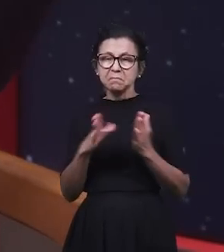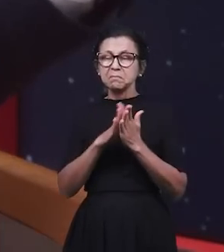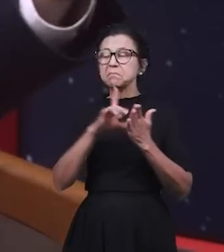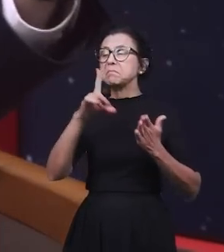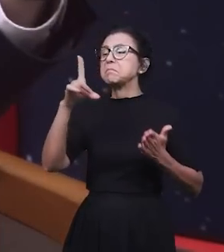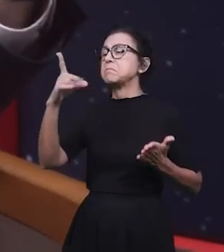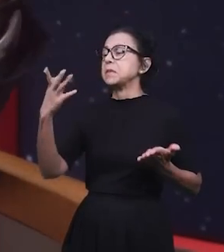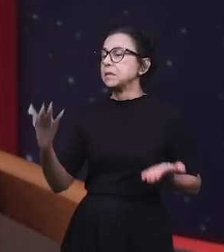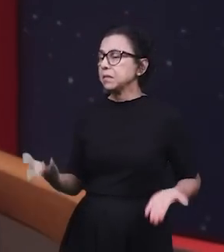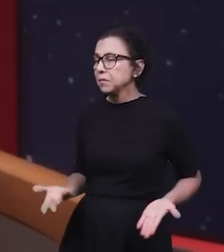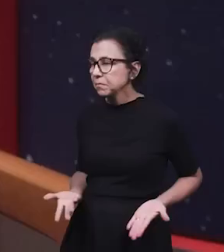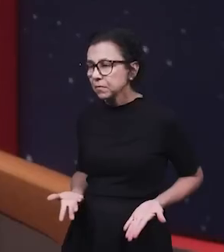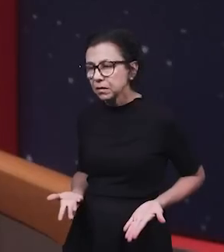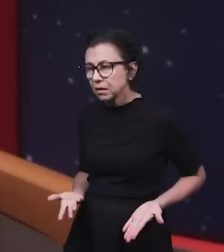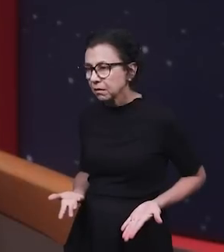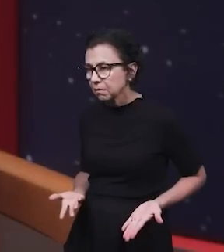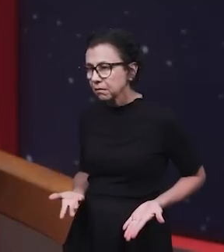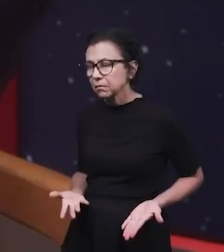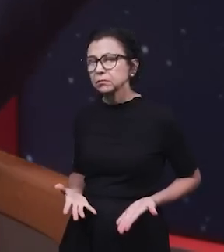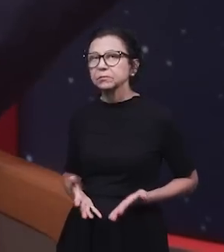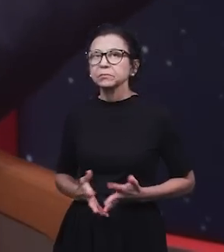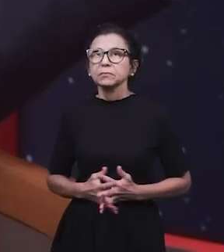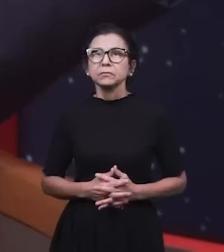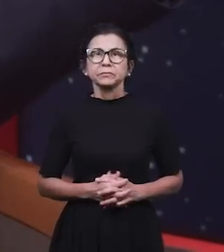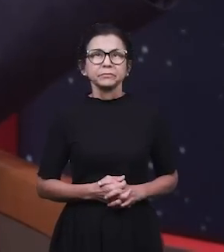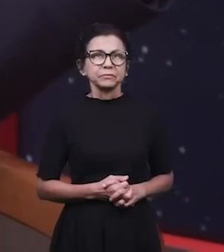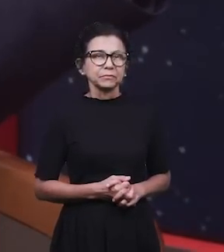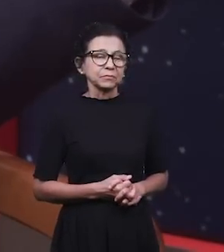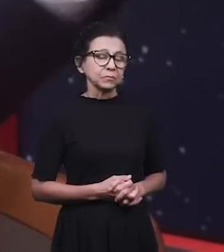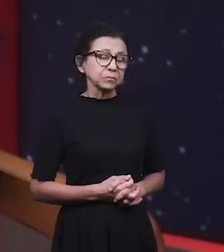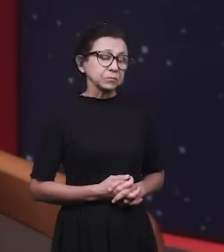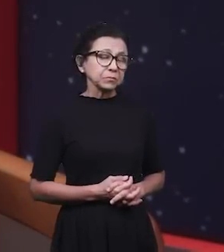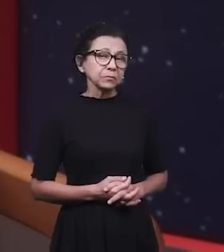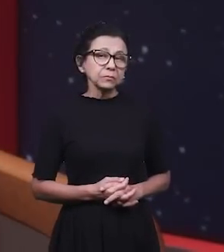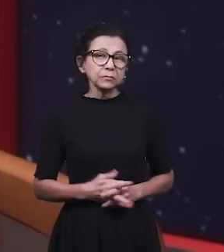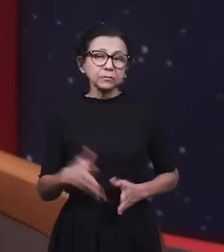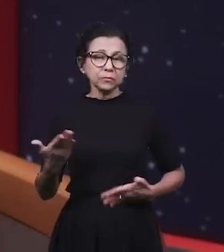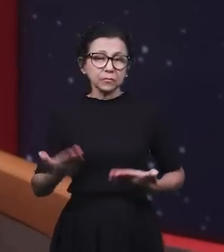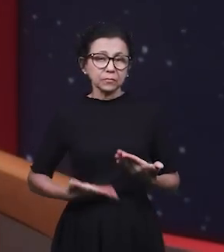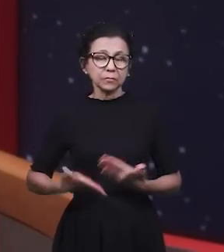e Bíblia. Meu irmão, os servos do passado, e